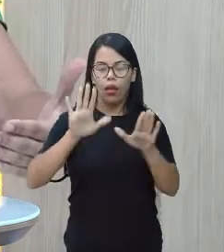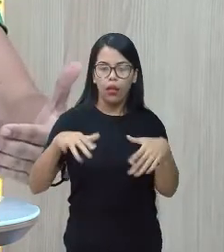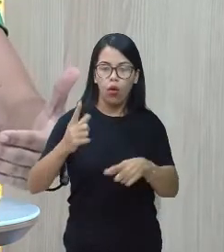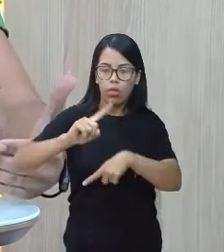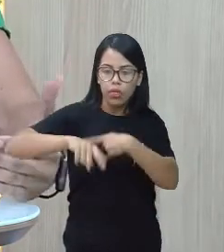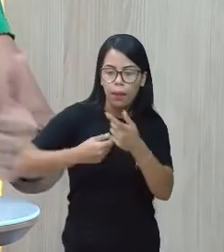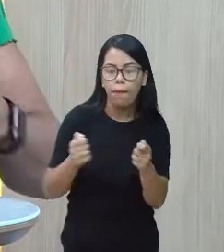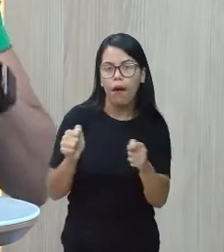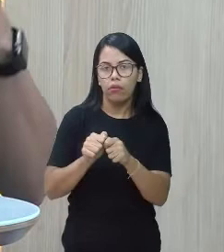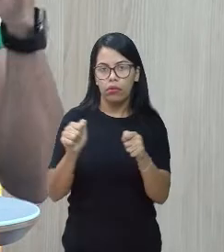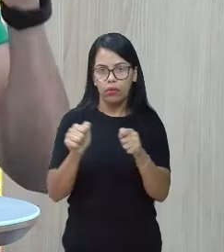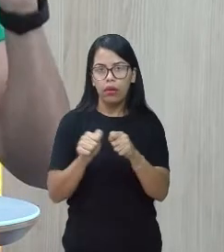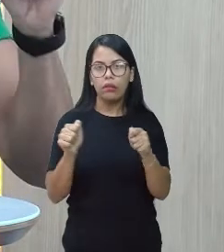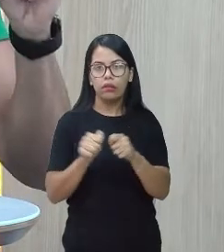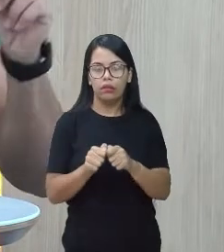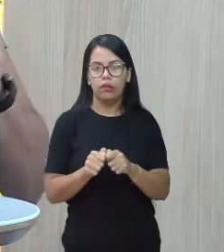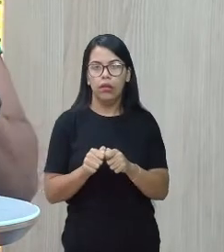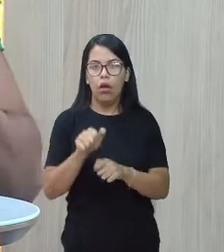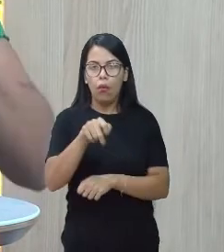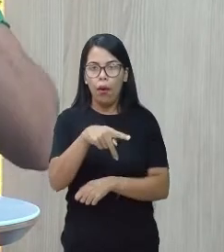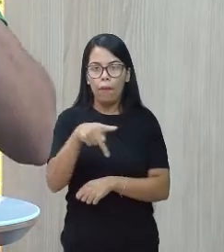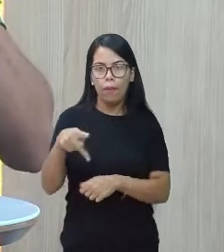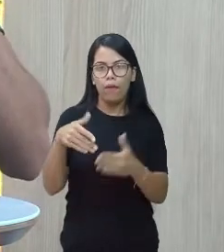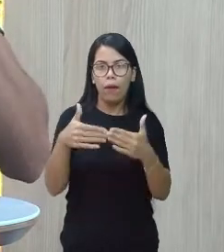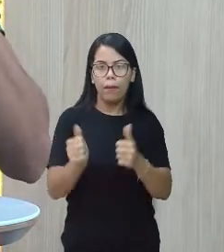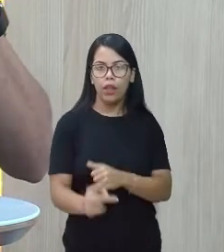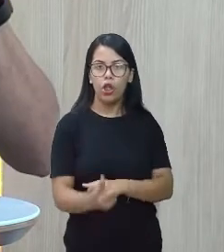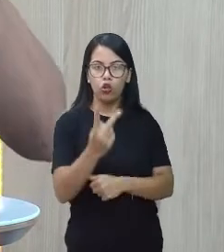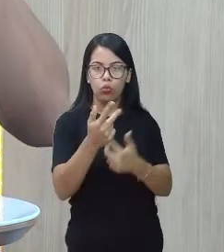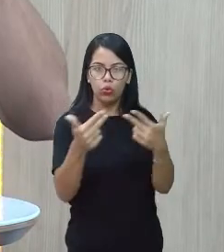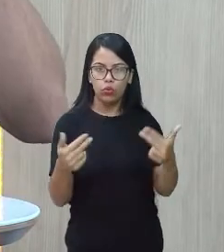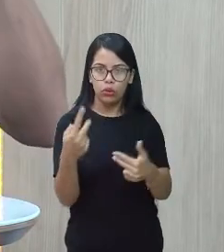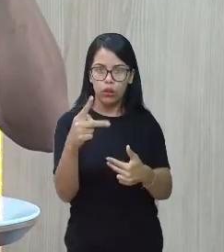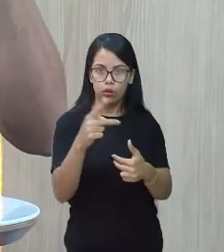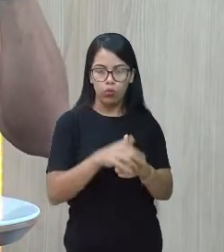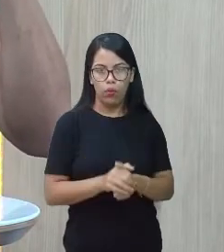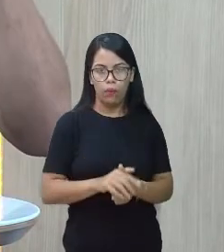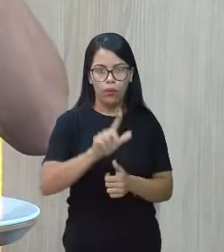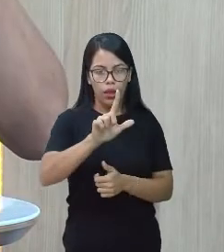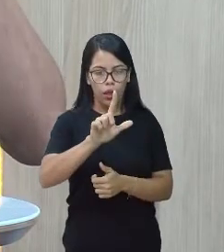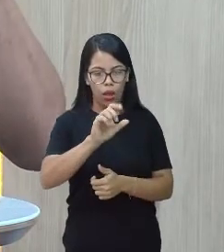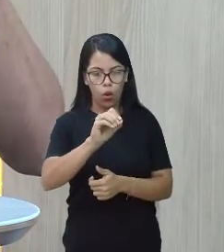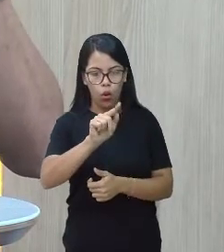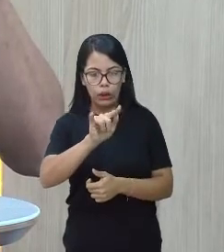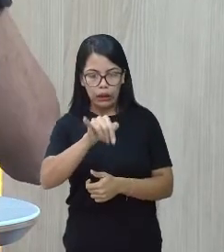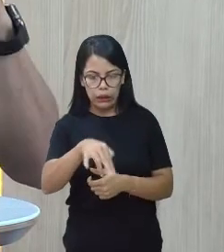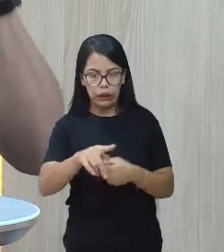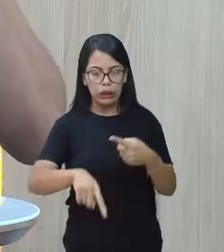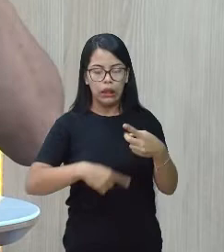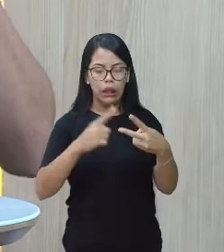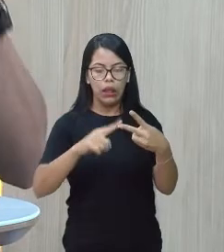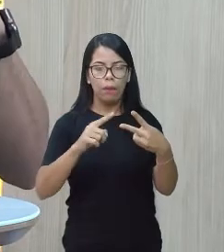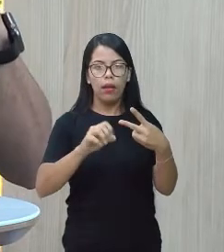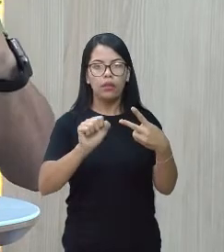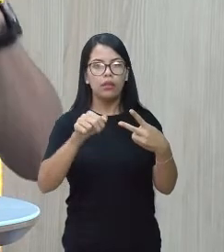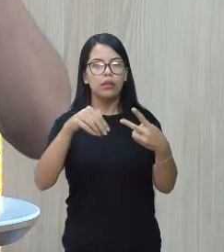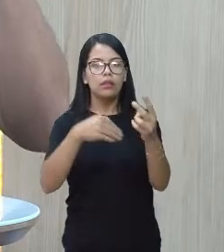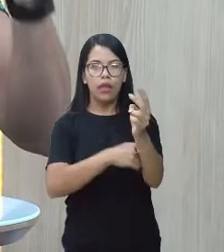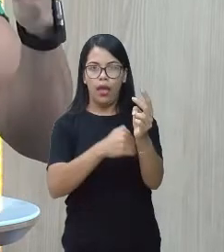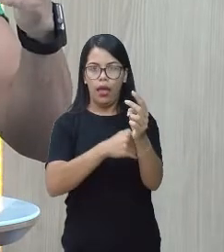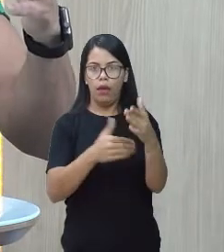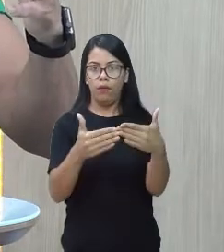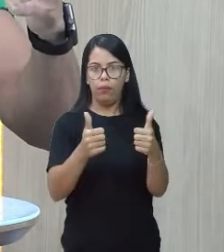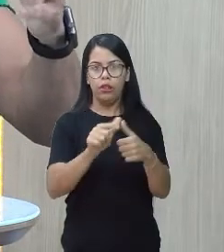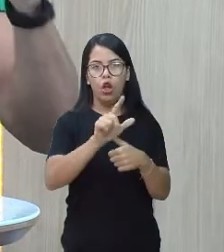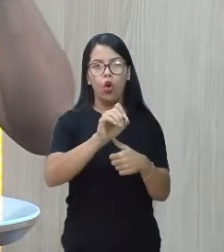do aplicativo, o aplicativo ele vai pedir 2 dados seus, o login e vai pedir também a senha. O